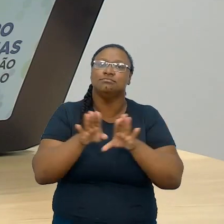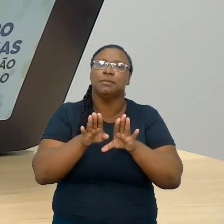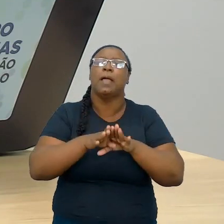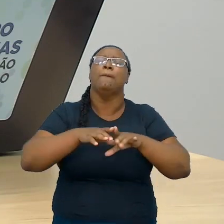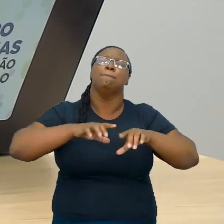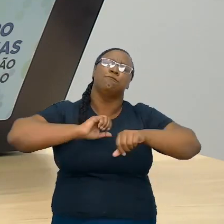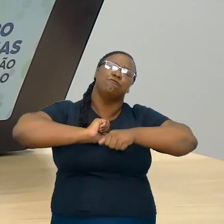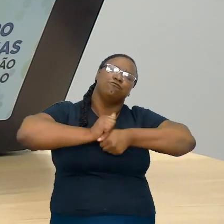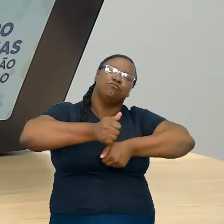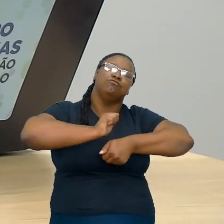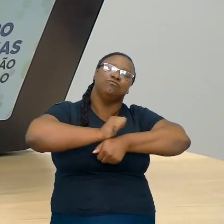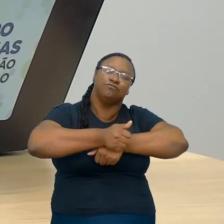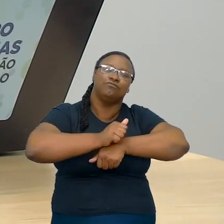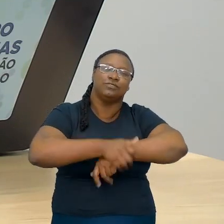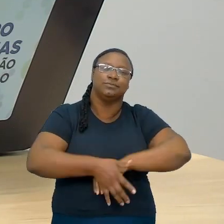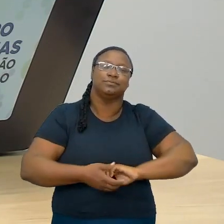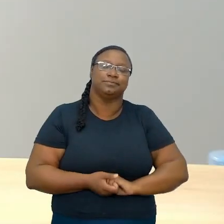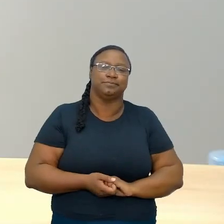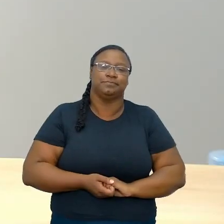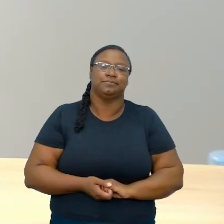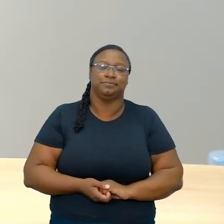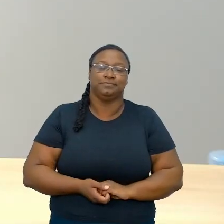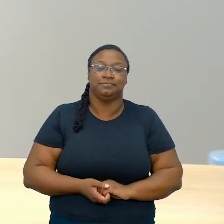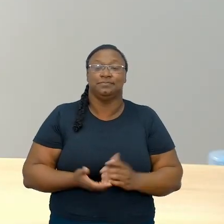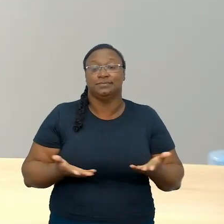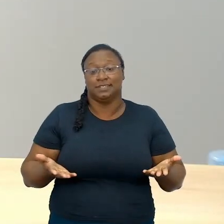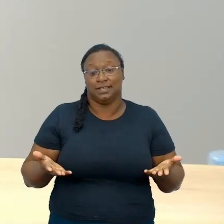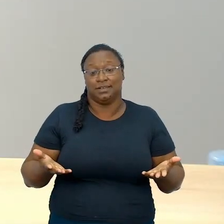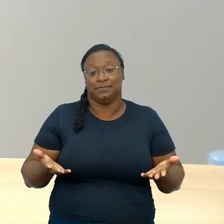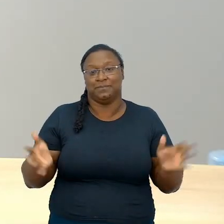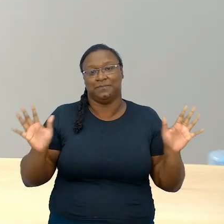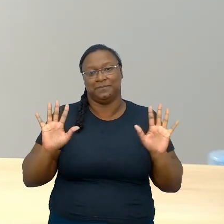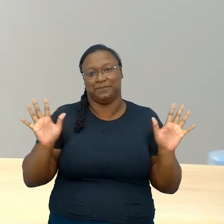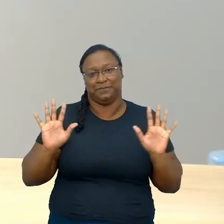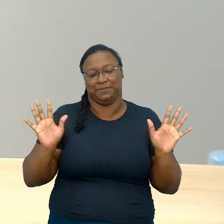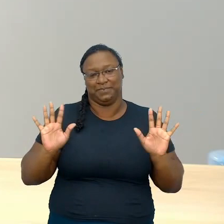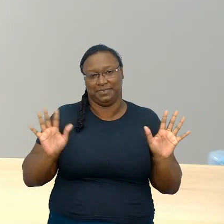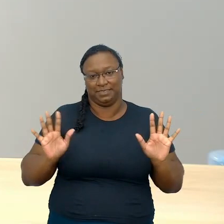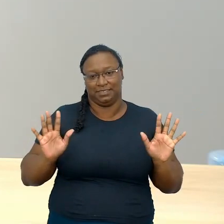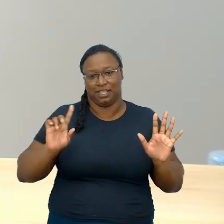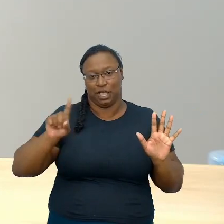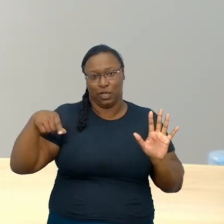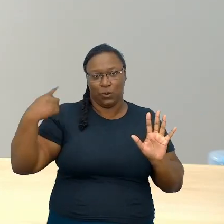batalha. Então é isso mesmo, gente. Até mais,